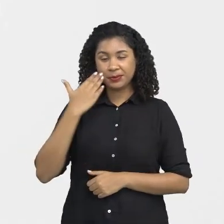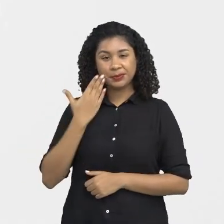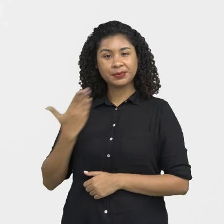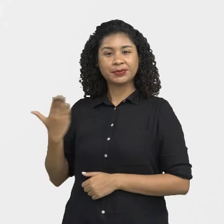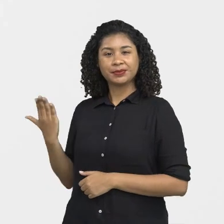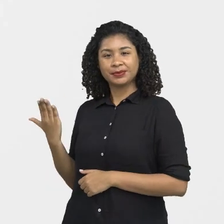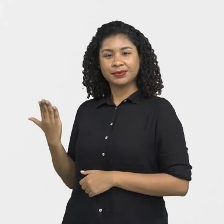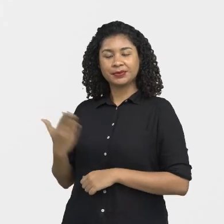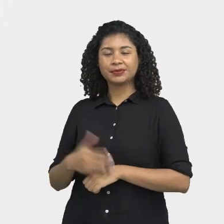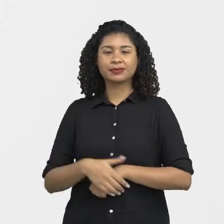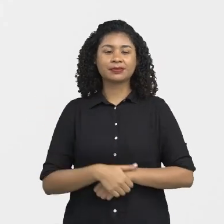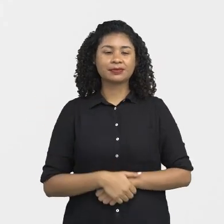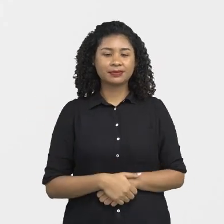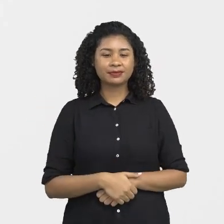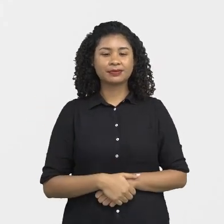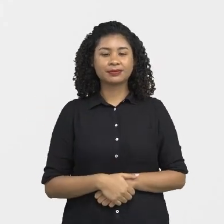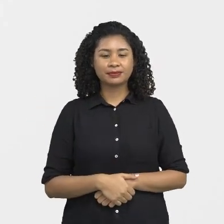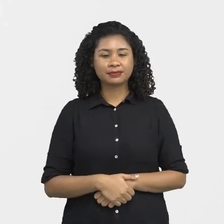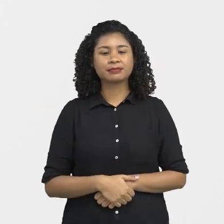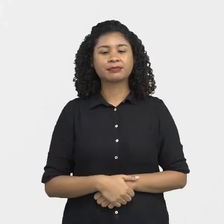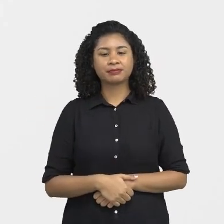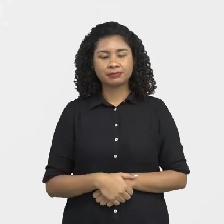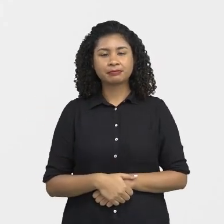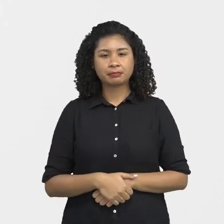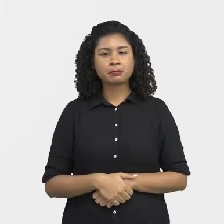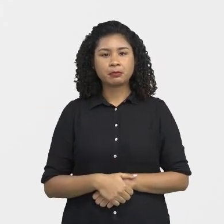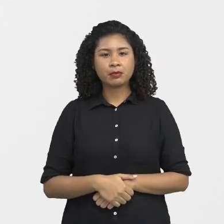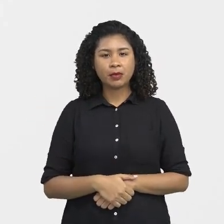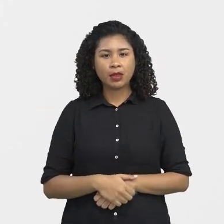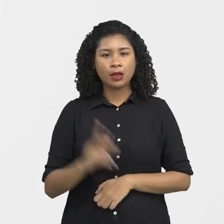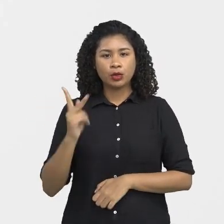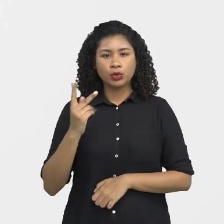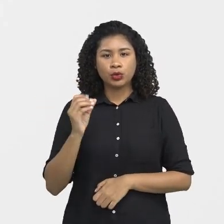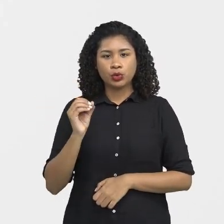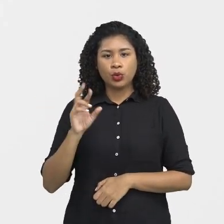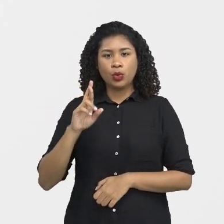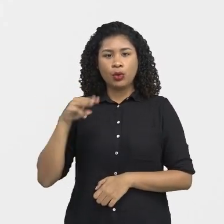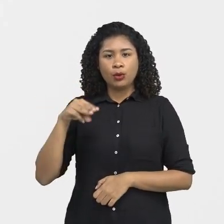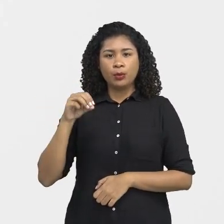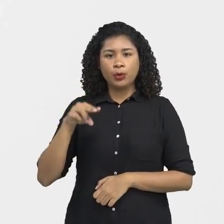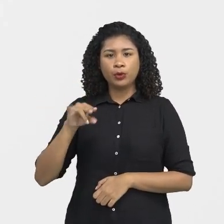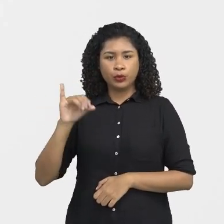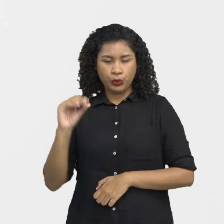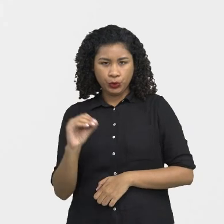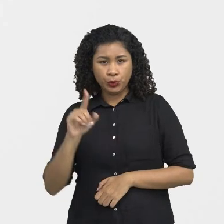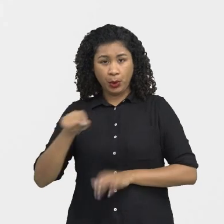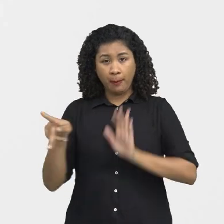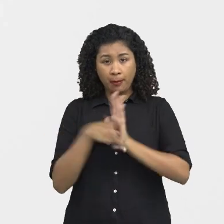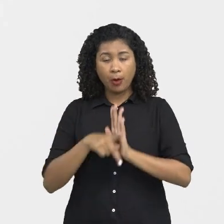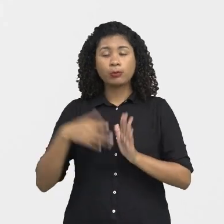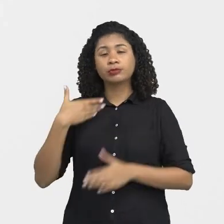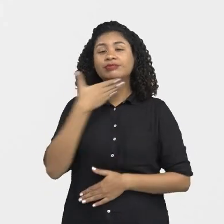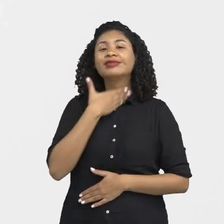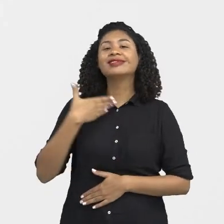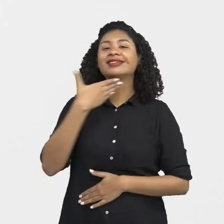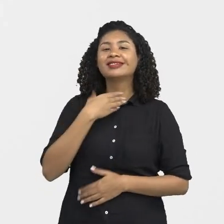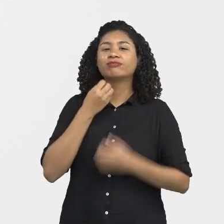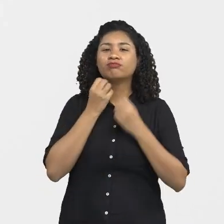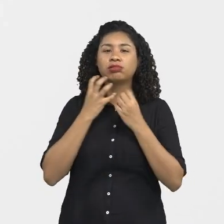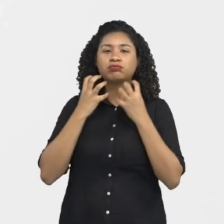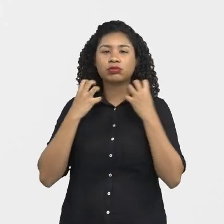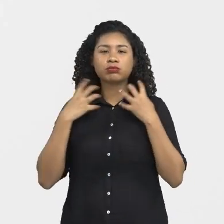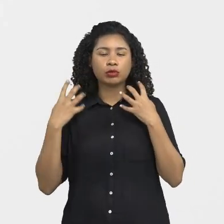o hormônio, né, paratormônio, ele é produzido nas paratireoides. Ele eleva ali a concentração de cálcio no sangue